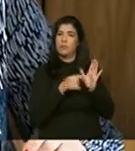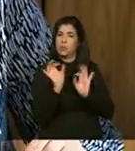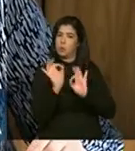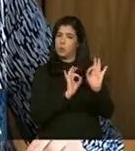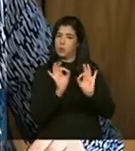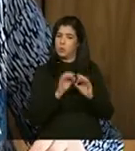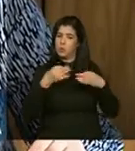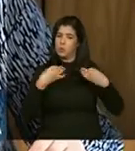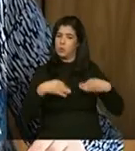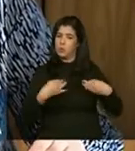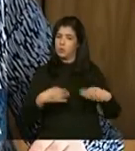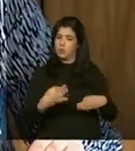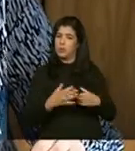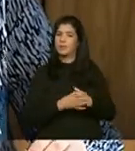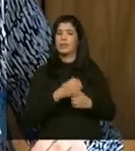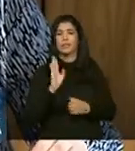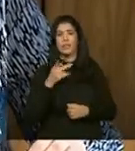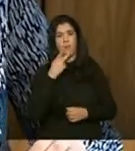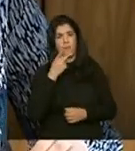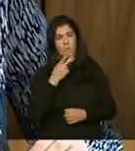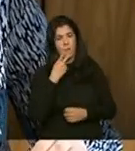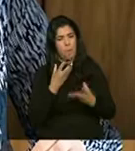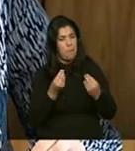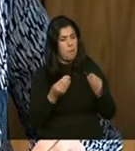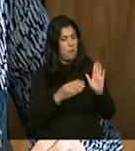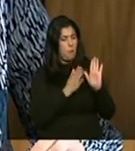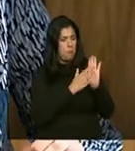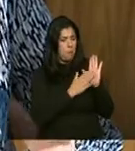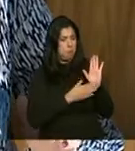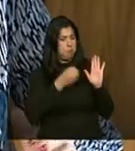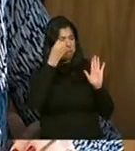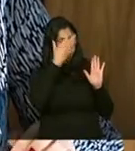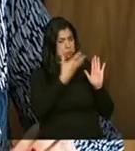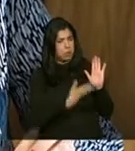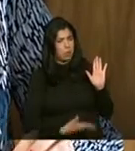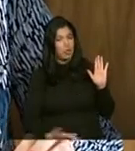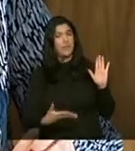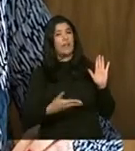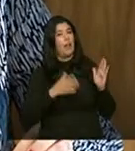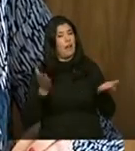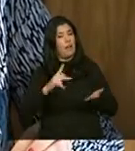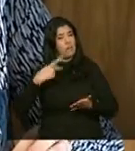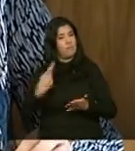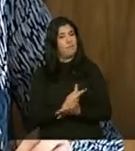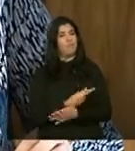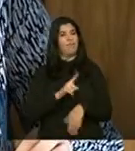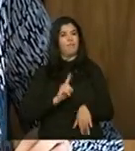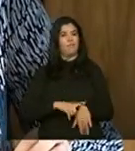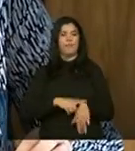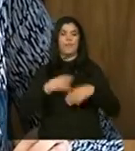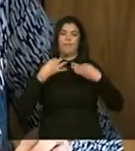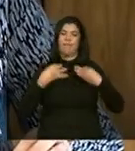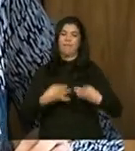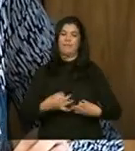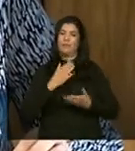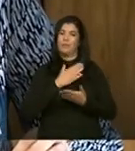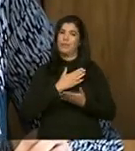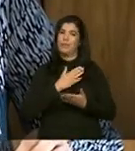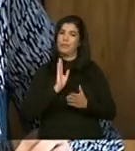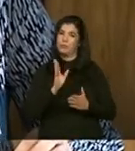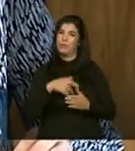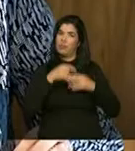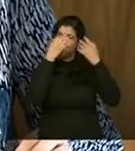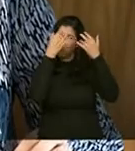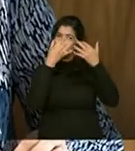robusto, como o senhor diz, com muitas propostas, eu acho que é o momento adequado para fazer isso, para, como o senhor